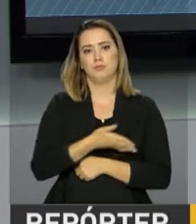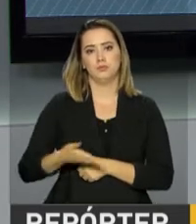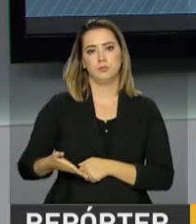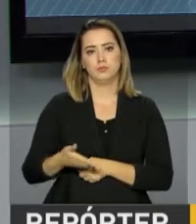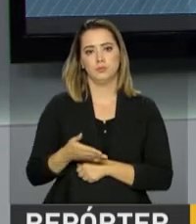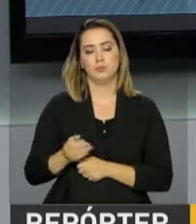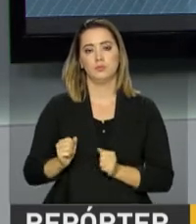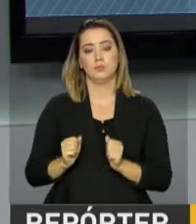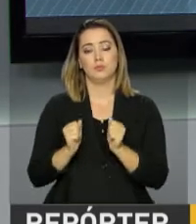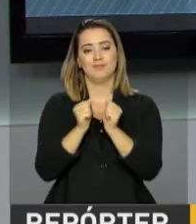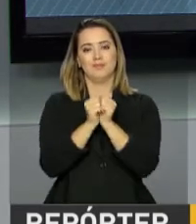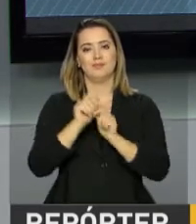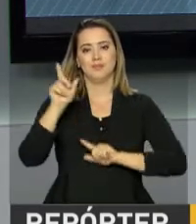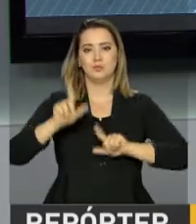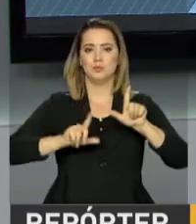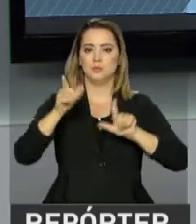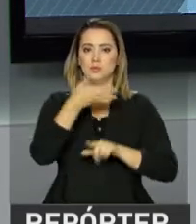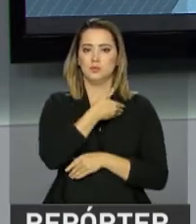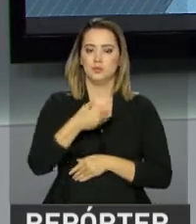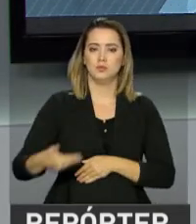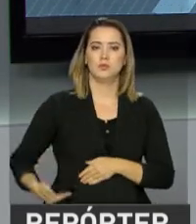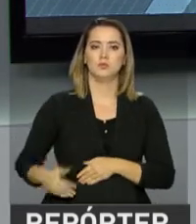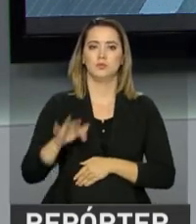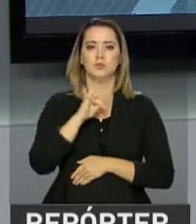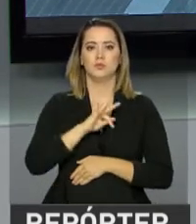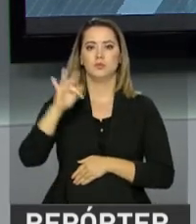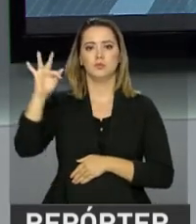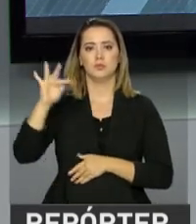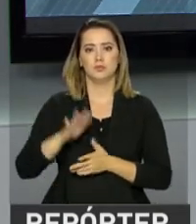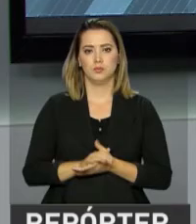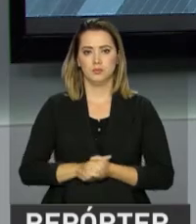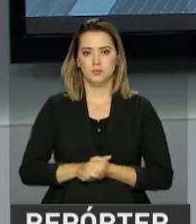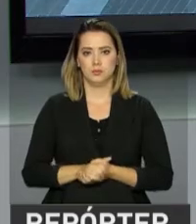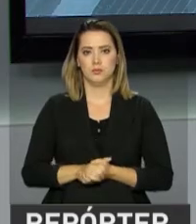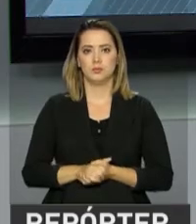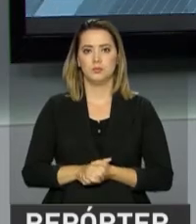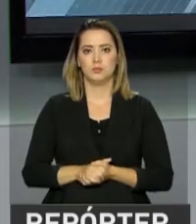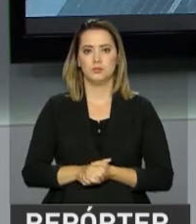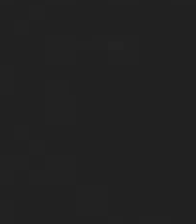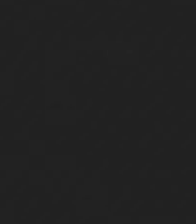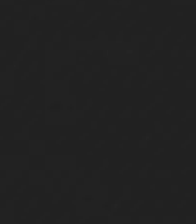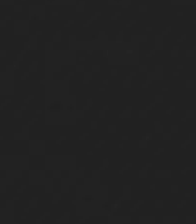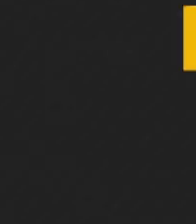internet continue com a gente aqui na nbr a tv do governo federal